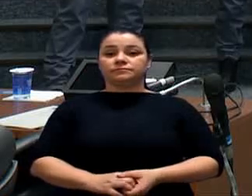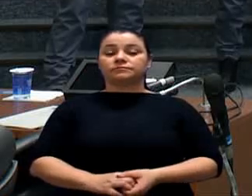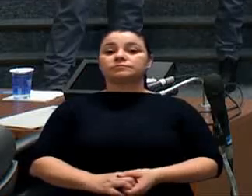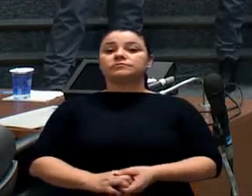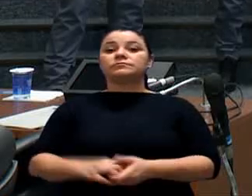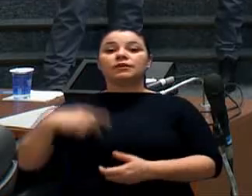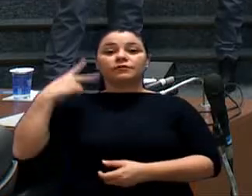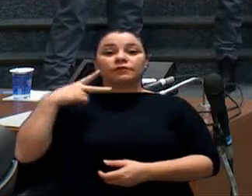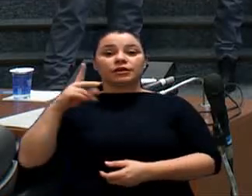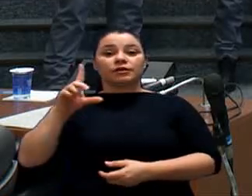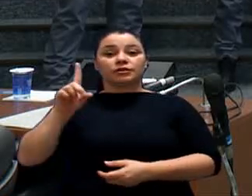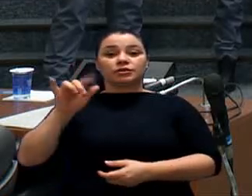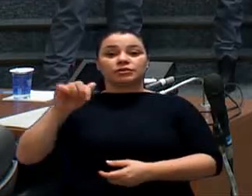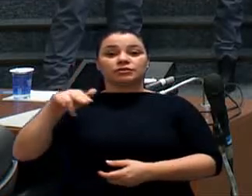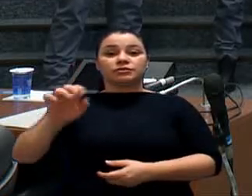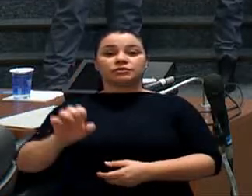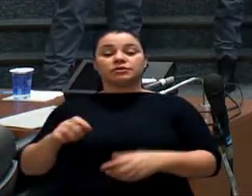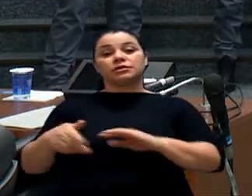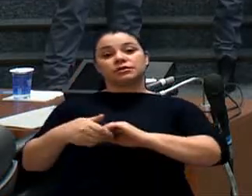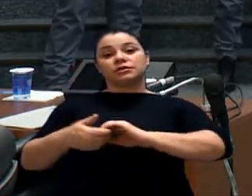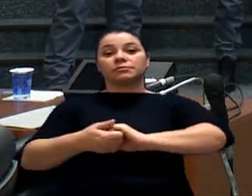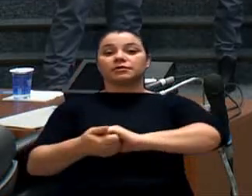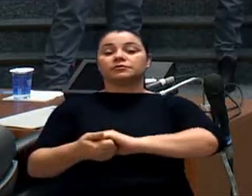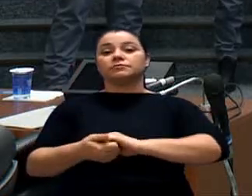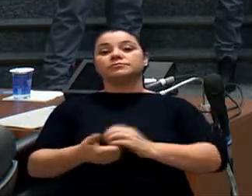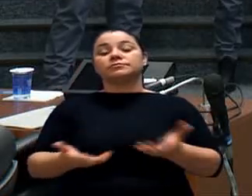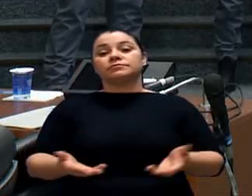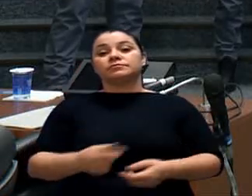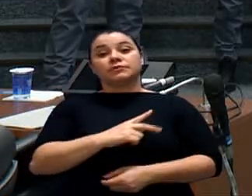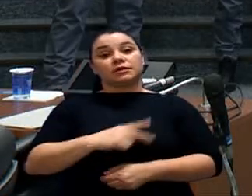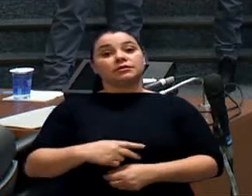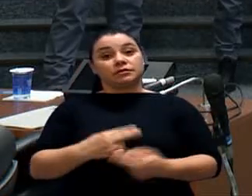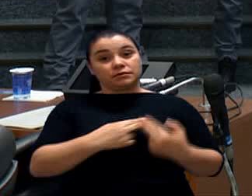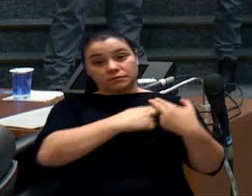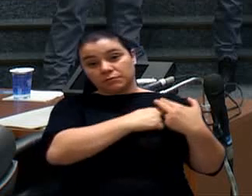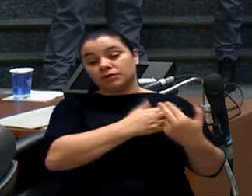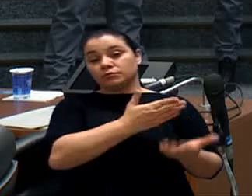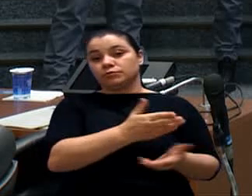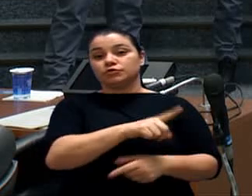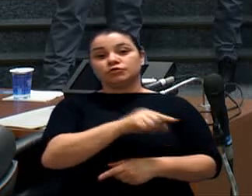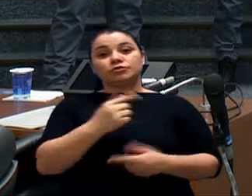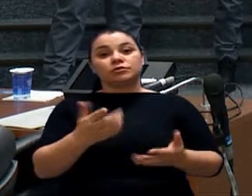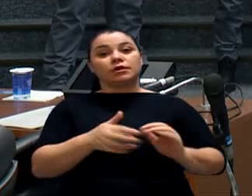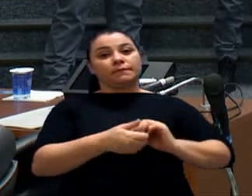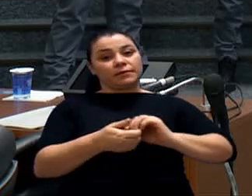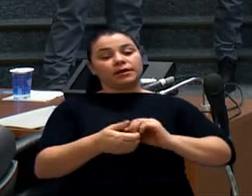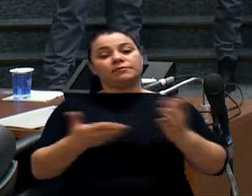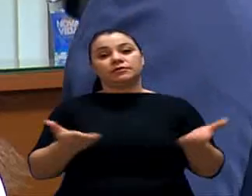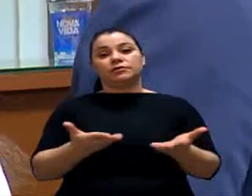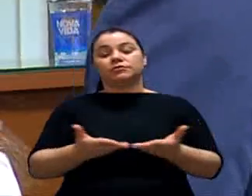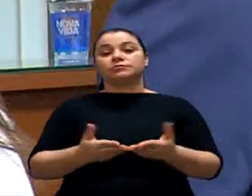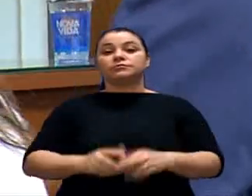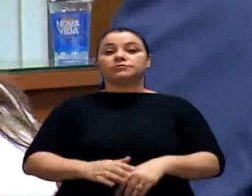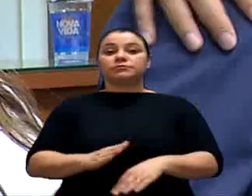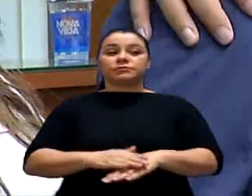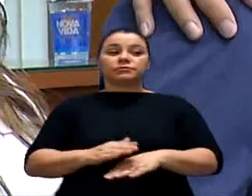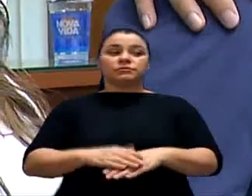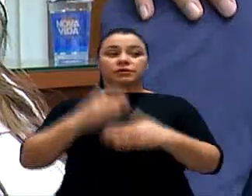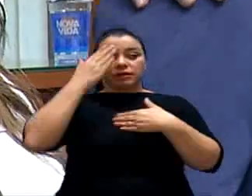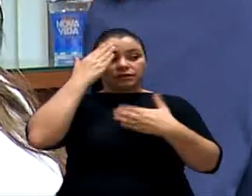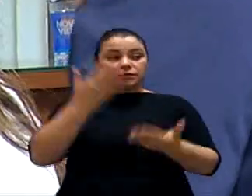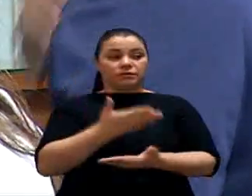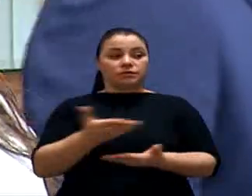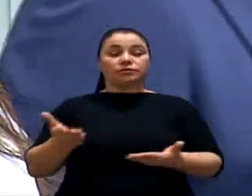Vereador Dini, primeiro cumprimentando Vossa Excelência, respeito muito o vosso mandato, tá bom? Parabéns por essa homenagem hoje, faço isso aqui olhando nos teus